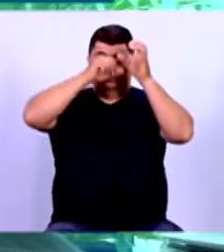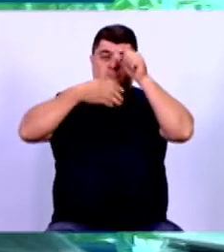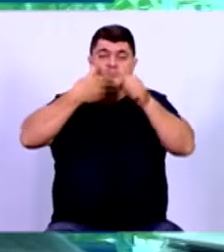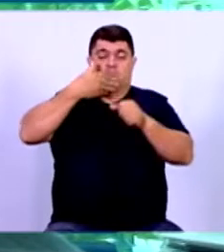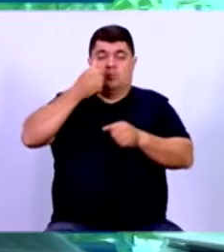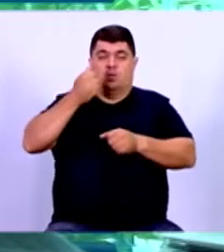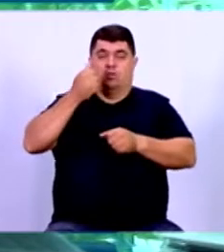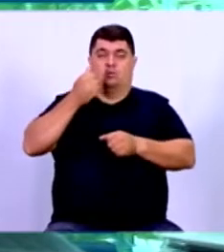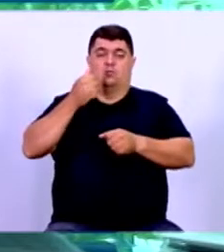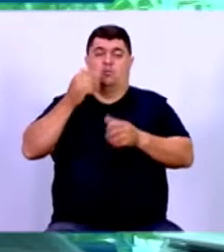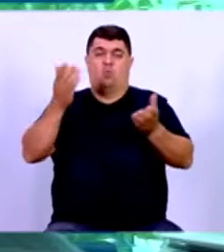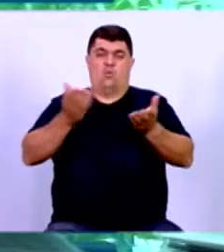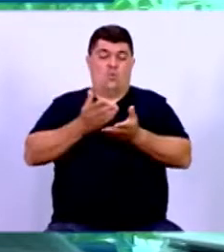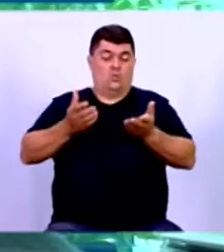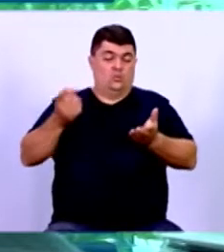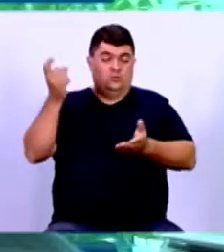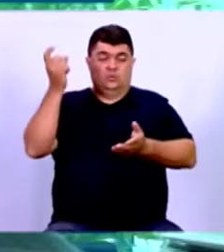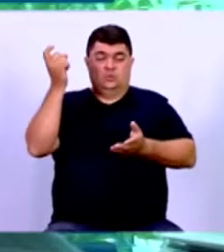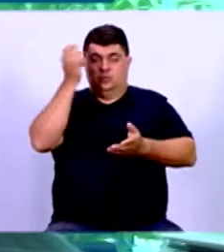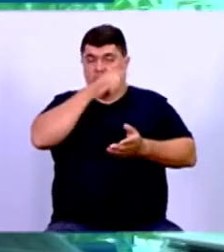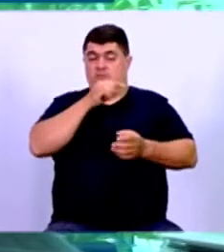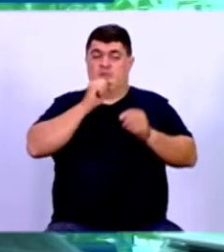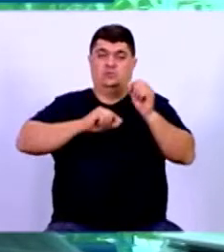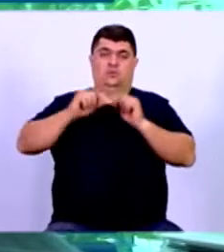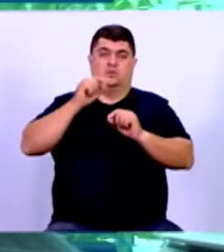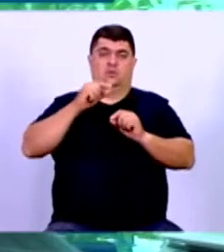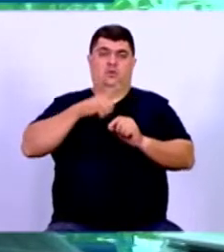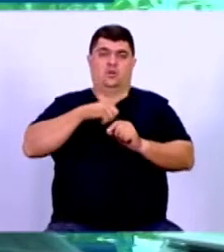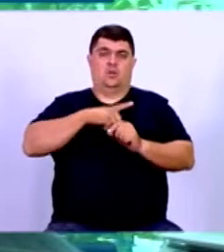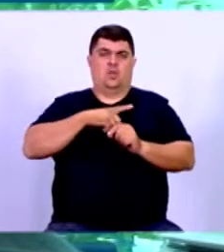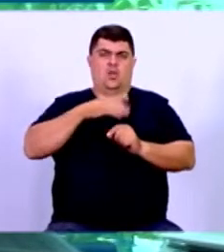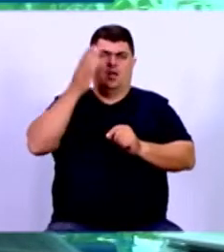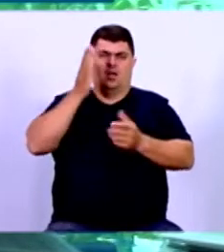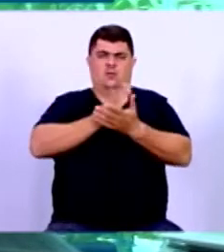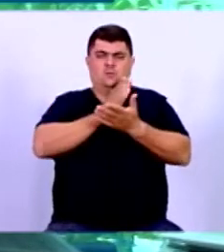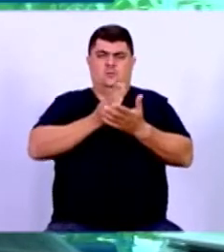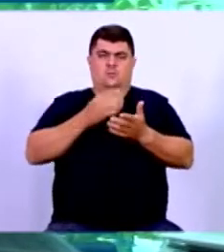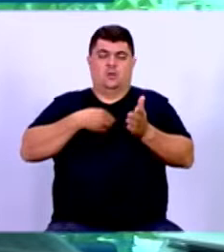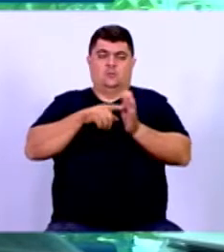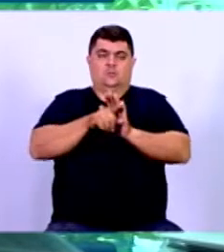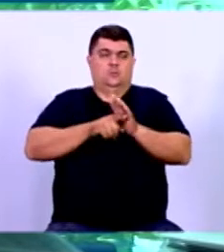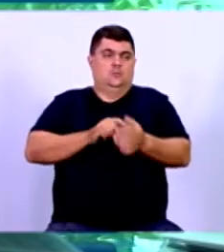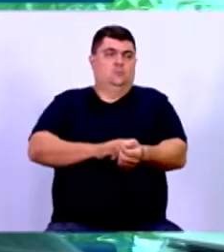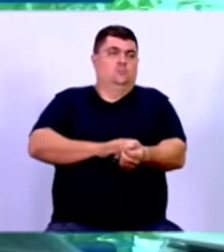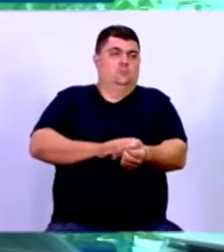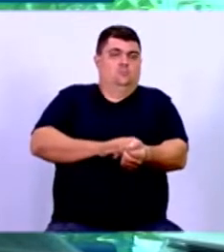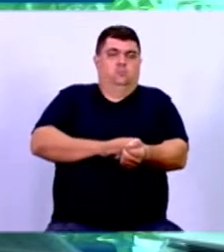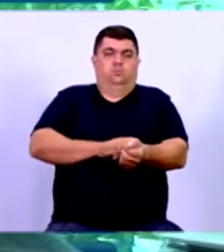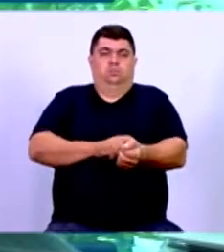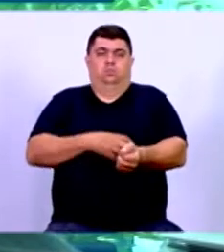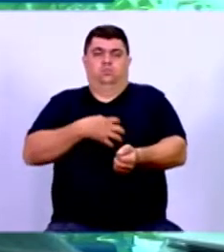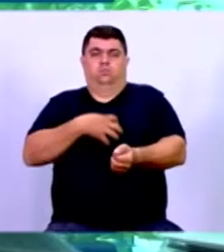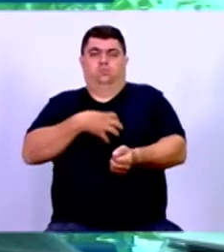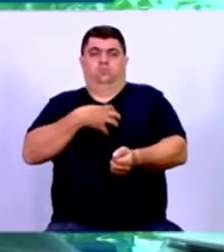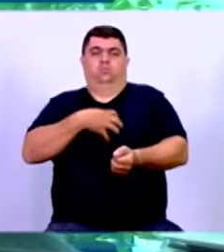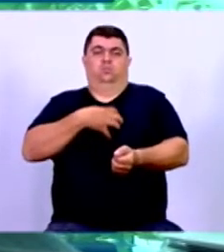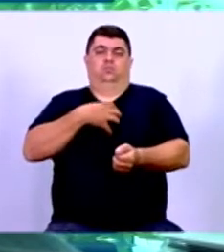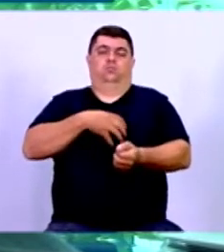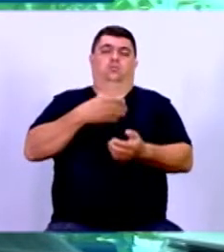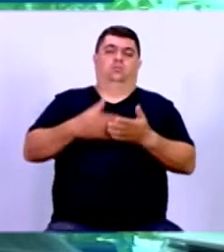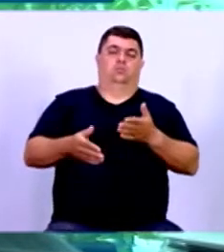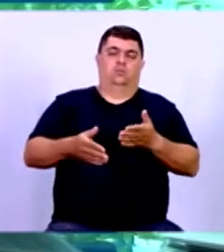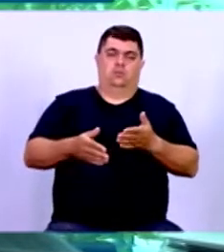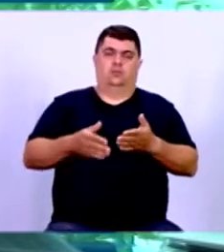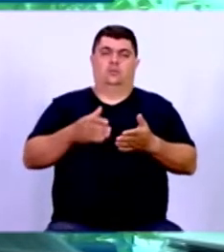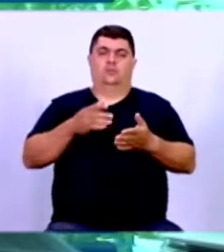Hoje, a grande dificuldade do estudante, às vezes ele até tem potencial, mas na entrevista ele fica a mercê do